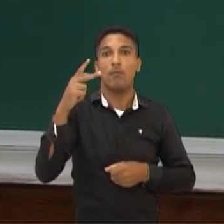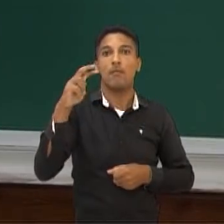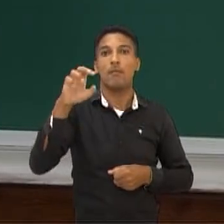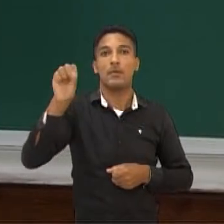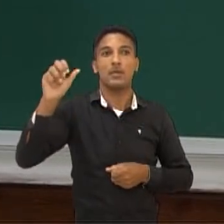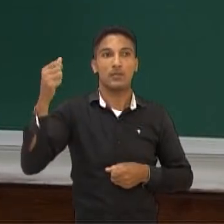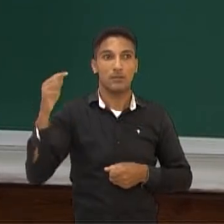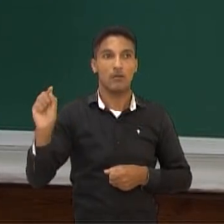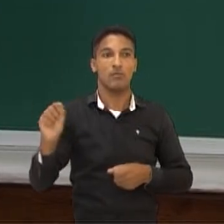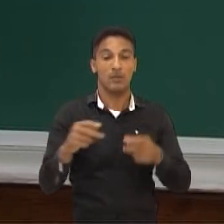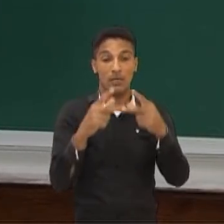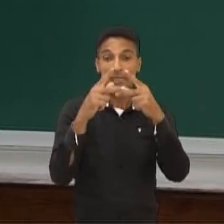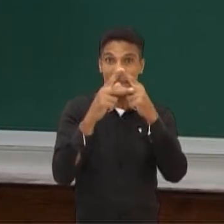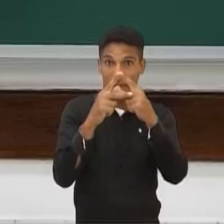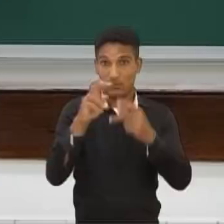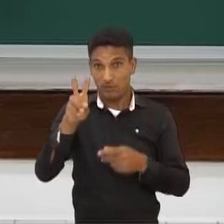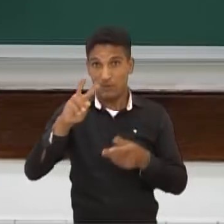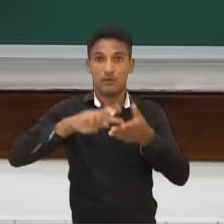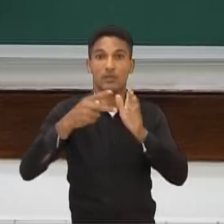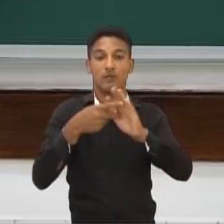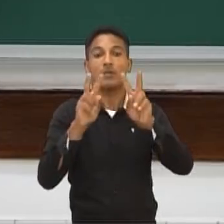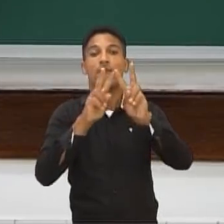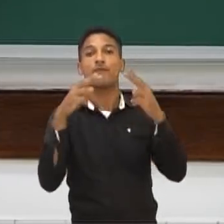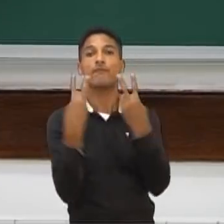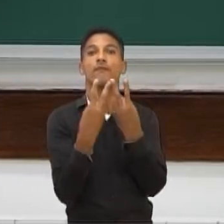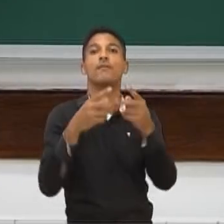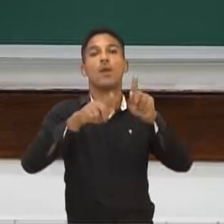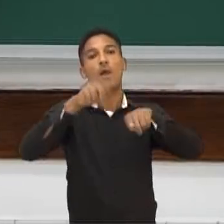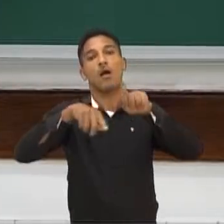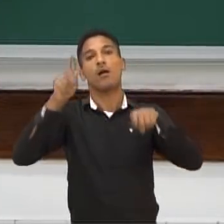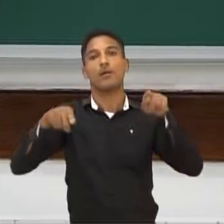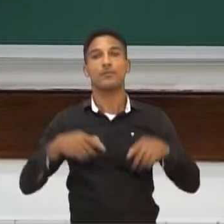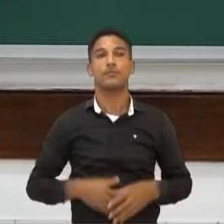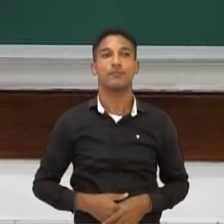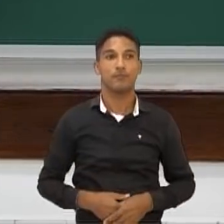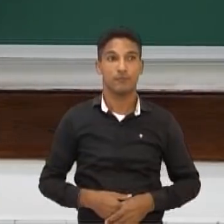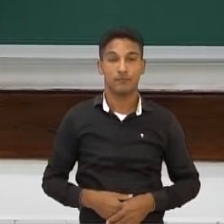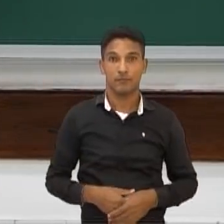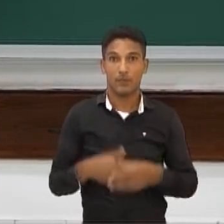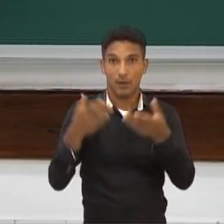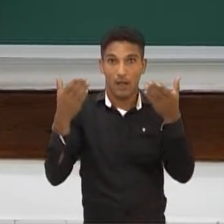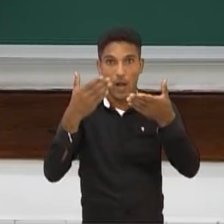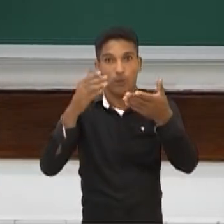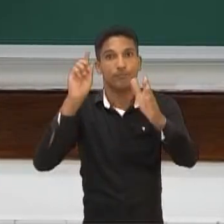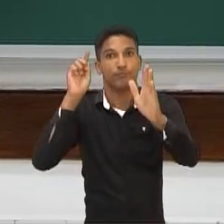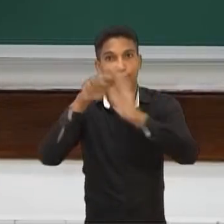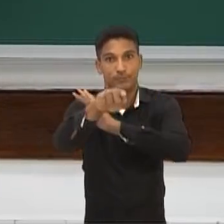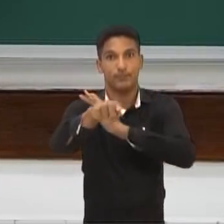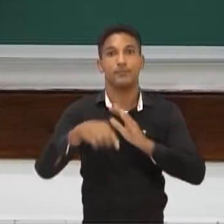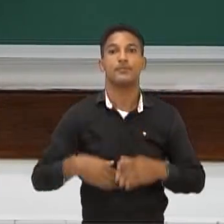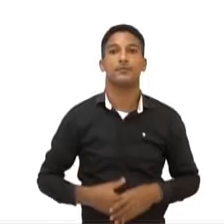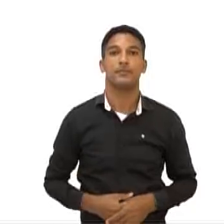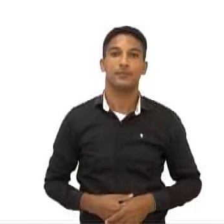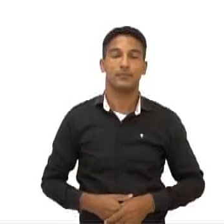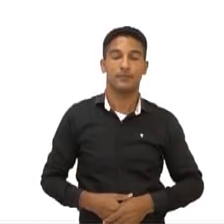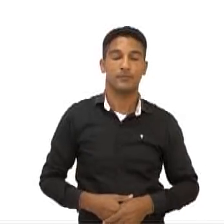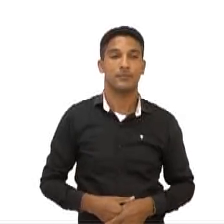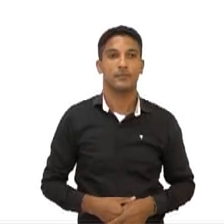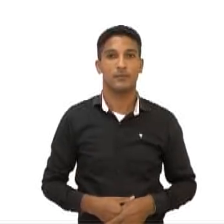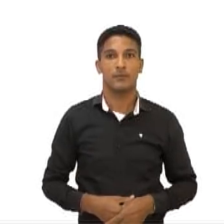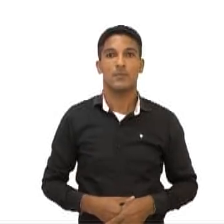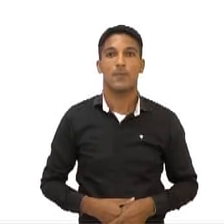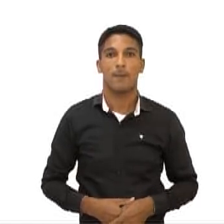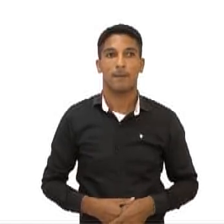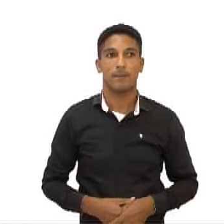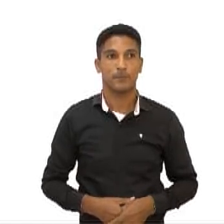é a variação do volume. Se você pegou essas ideias, então eu agora vou para mais um quiz. O nosso segundo quiz, ele fala